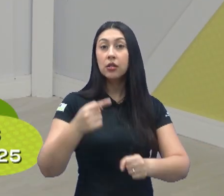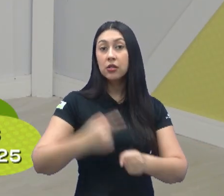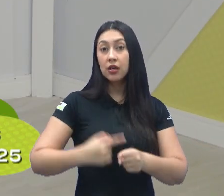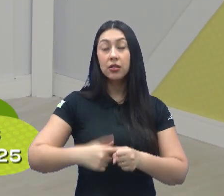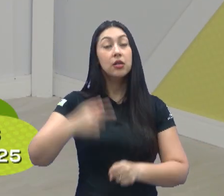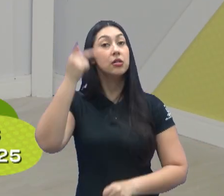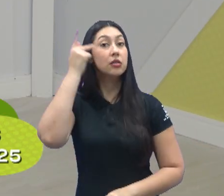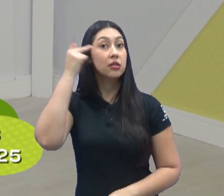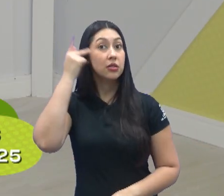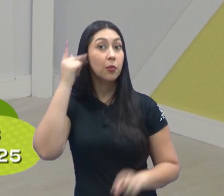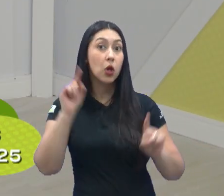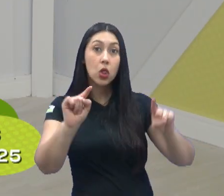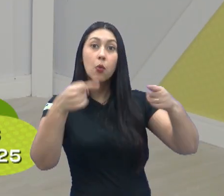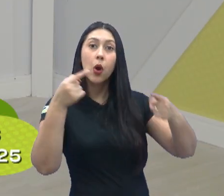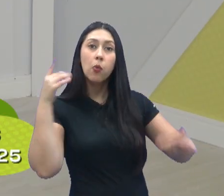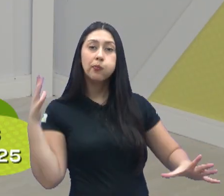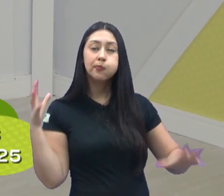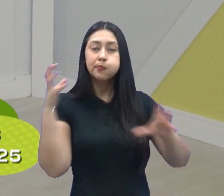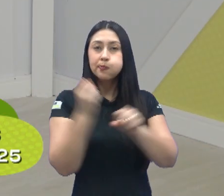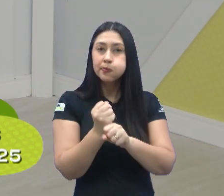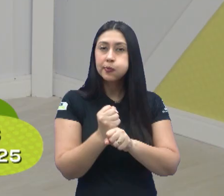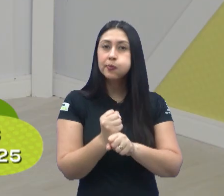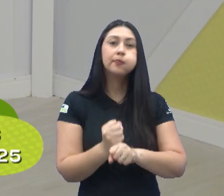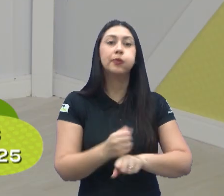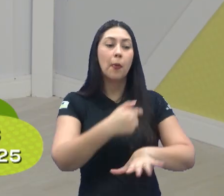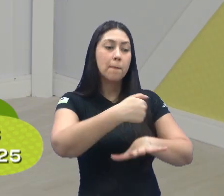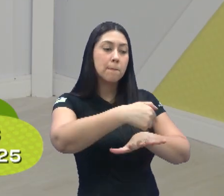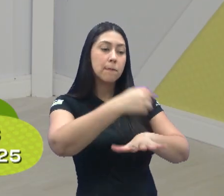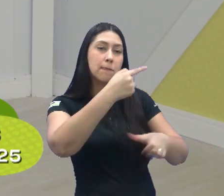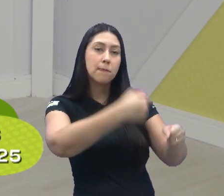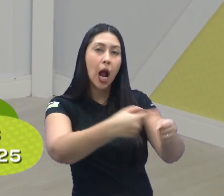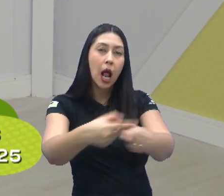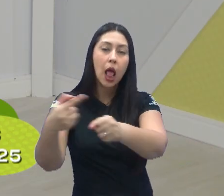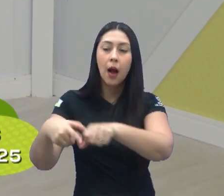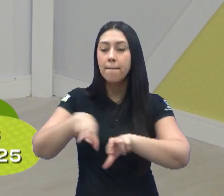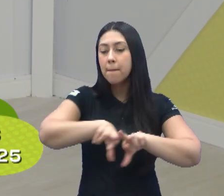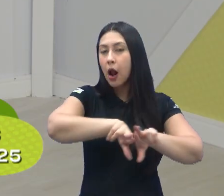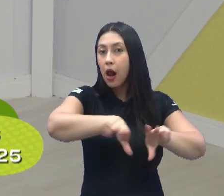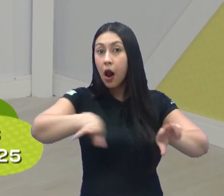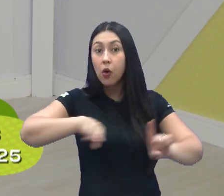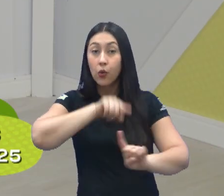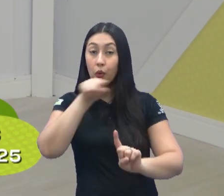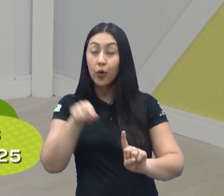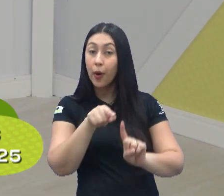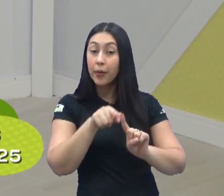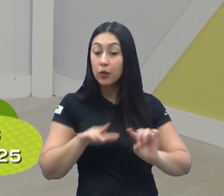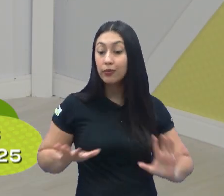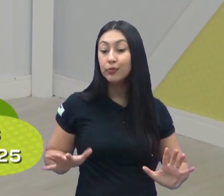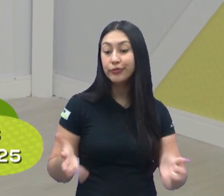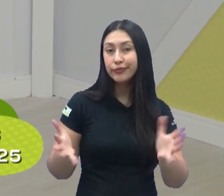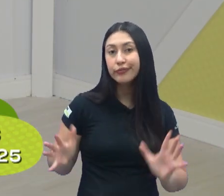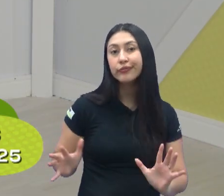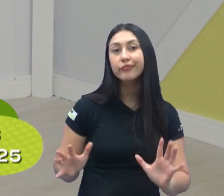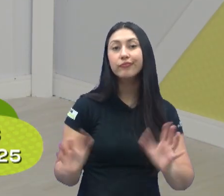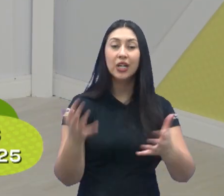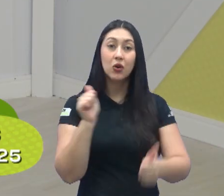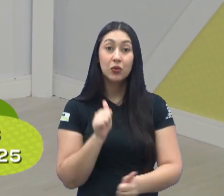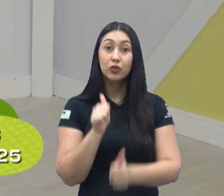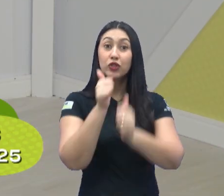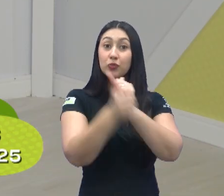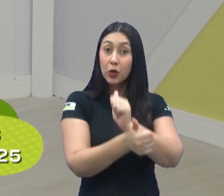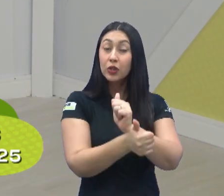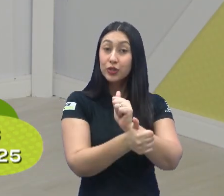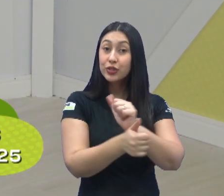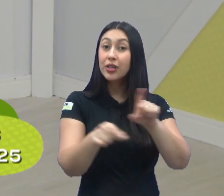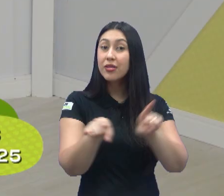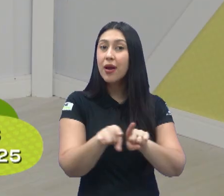competição reúne atletas de diversos municípios com o objetivo de ampliar o acesso ao esporte e fortalecer